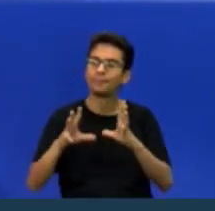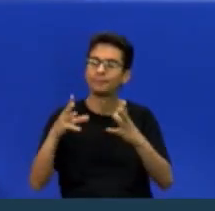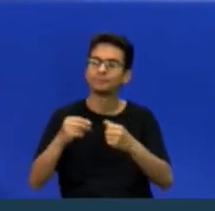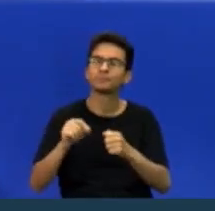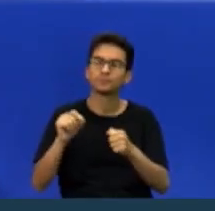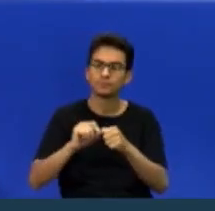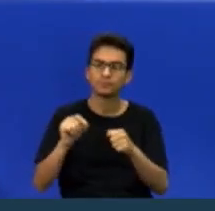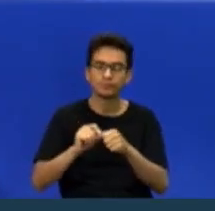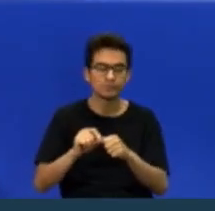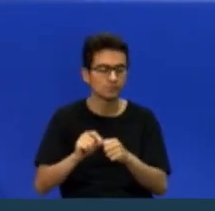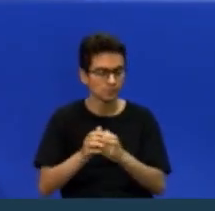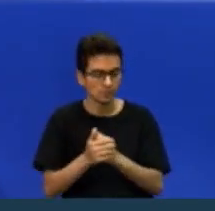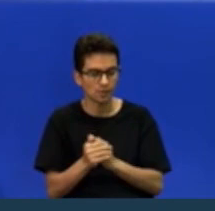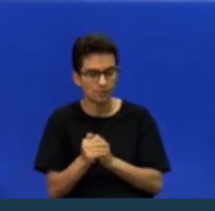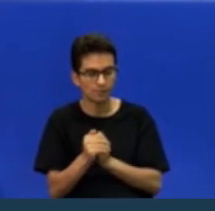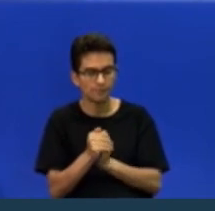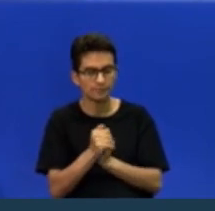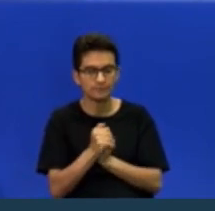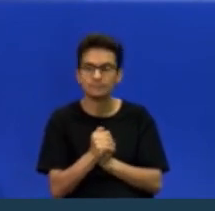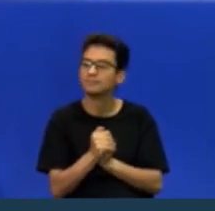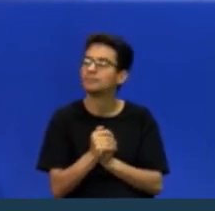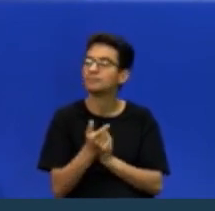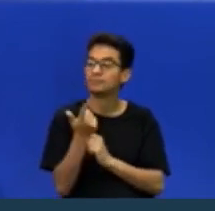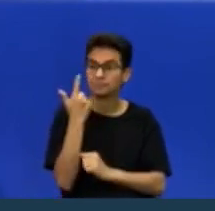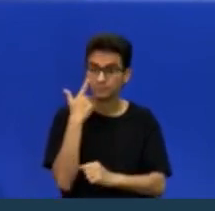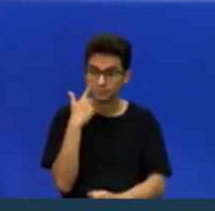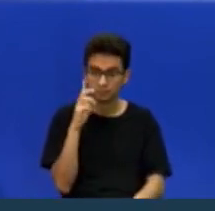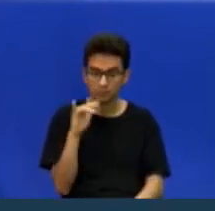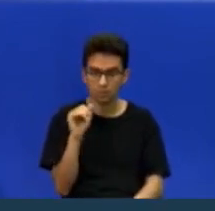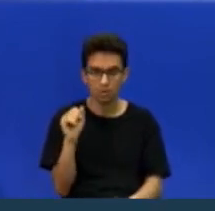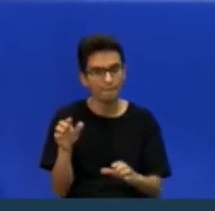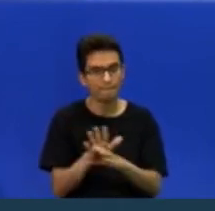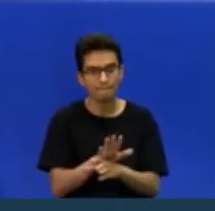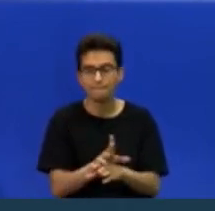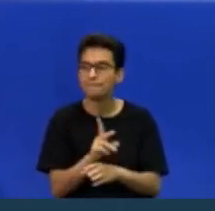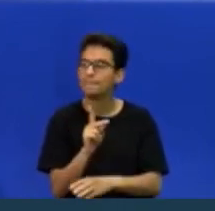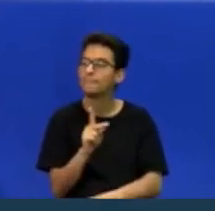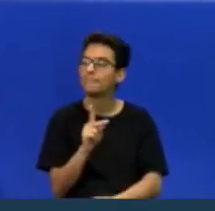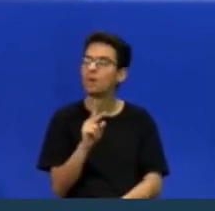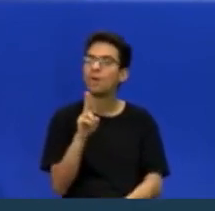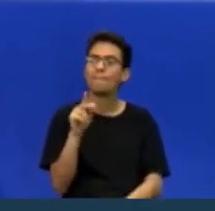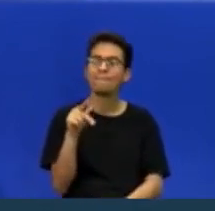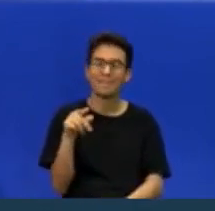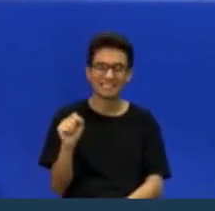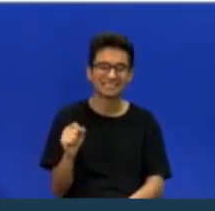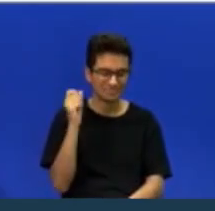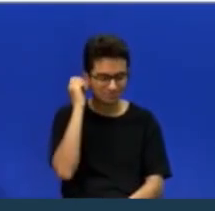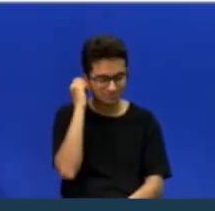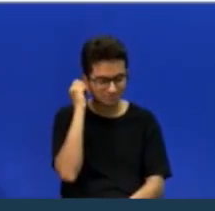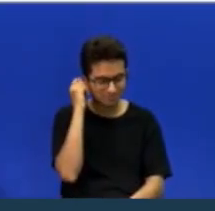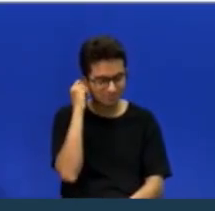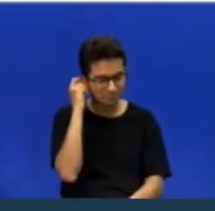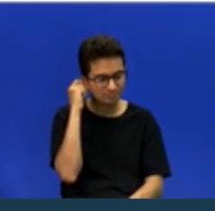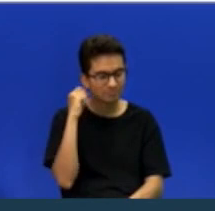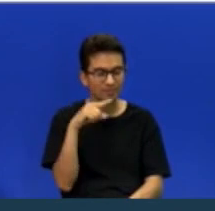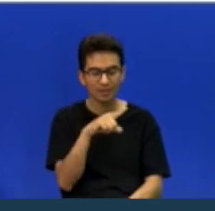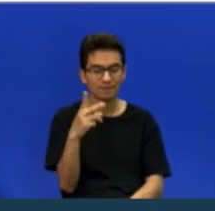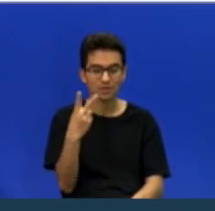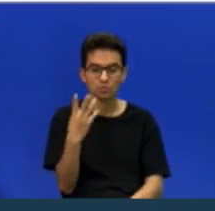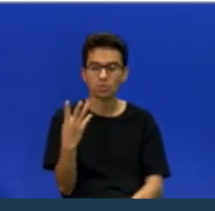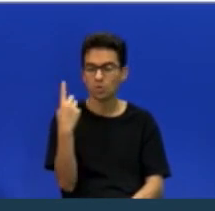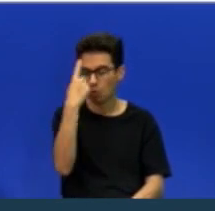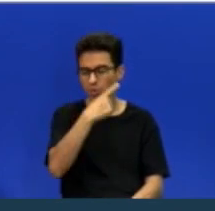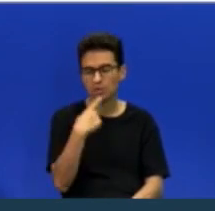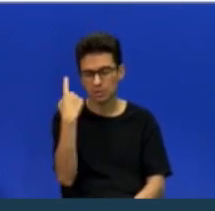vêm sendo realizadas. Unidades de pronto atendimento, as chamadas UPAs. As UPAs 24